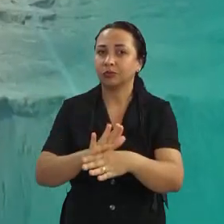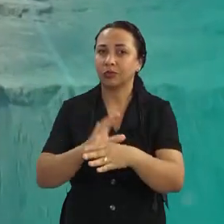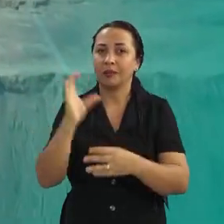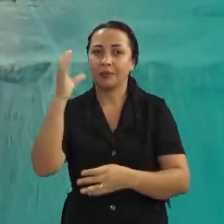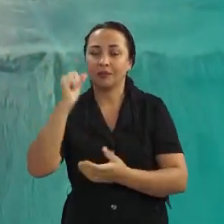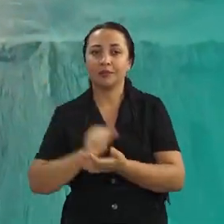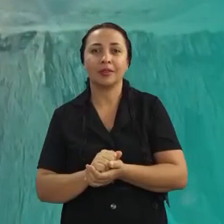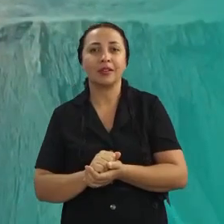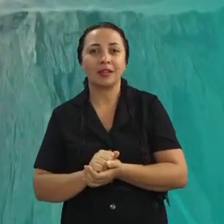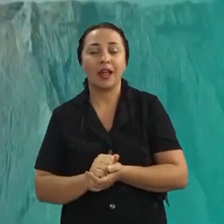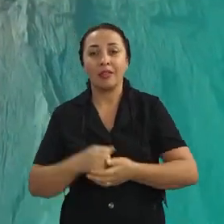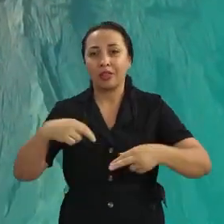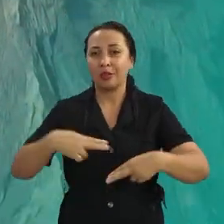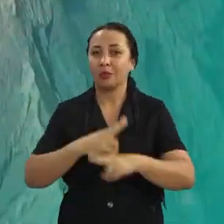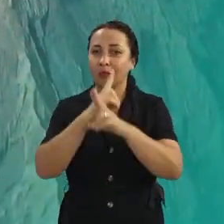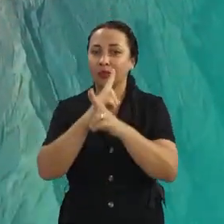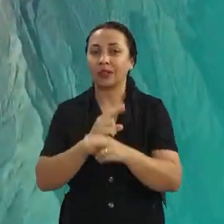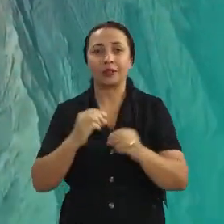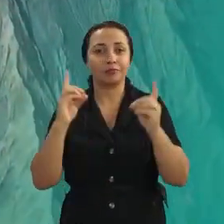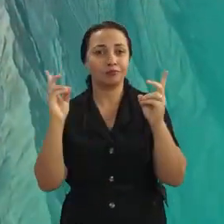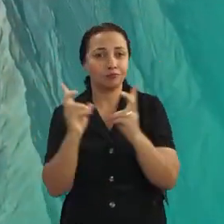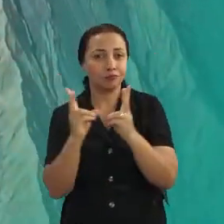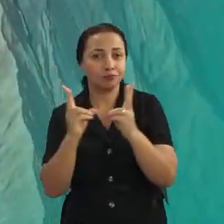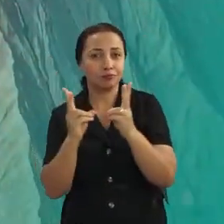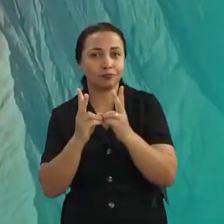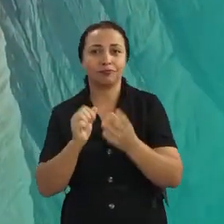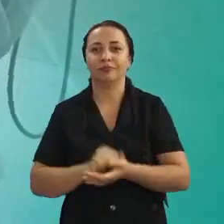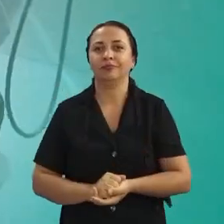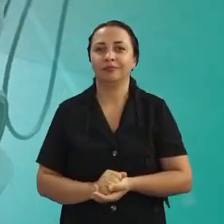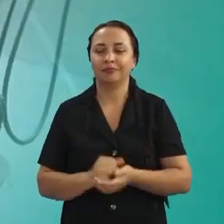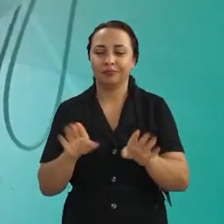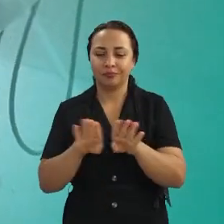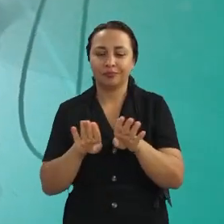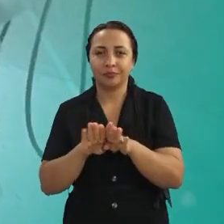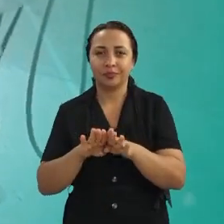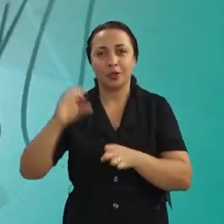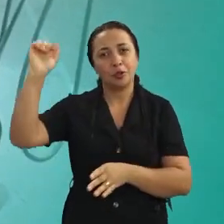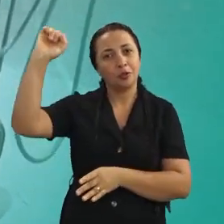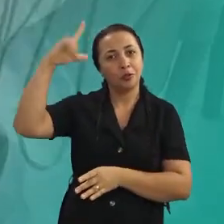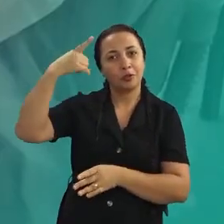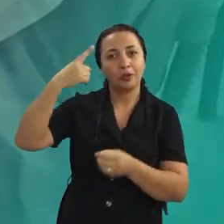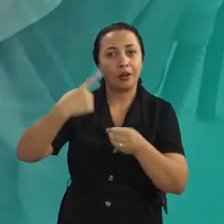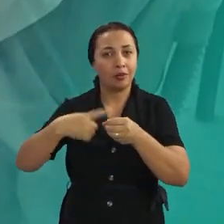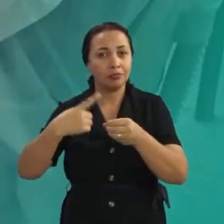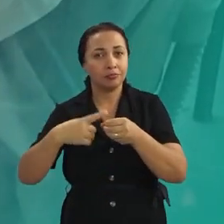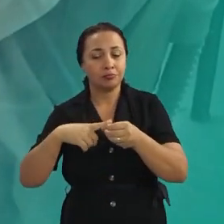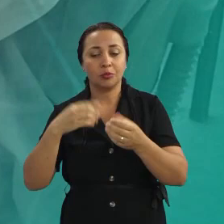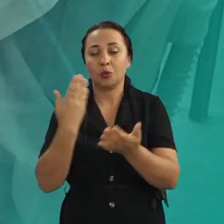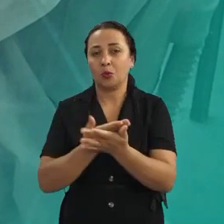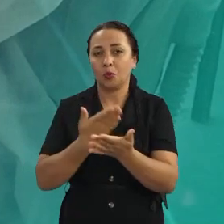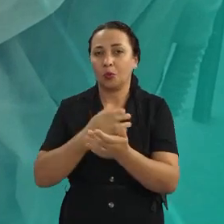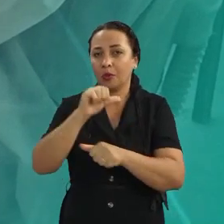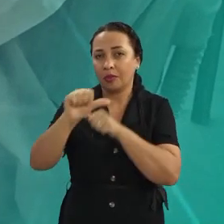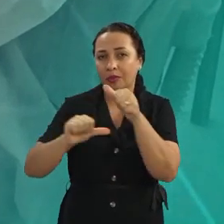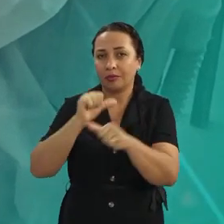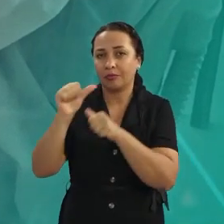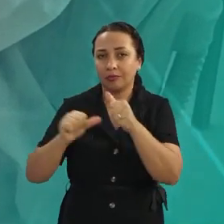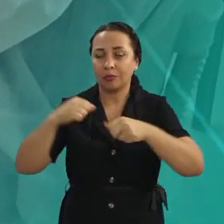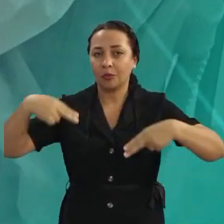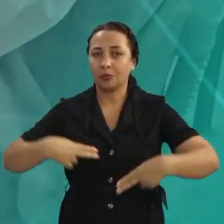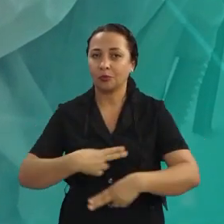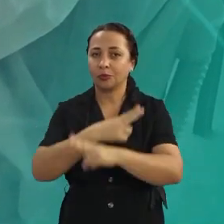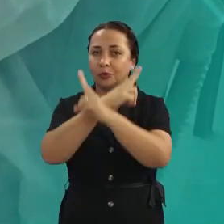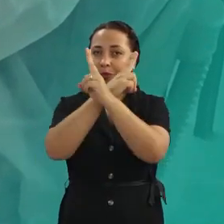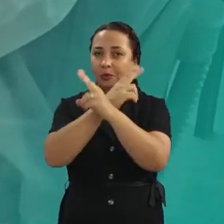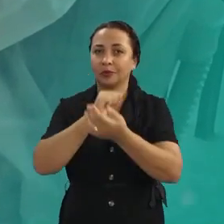a colaboração de cientistas da Universidade Federal do Rio Grande do Norte e ainda em Jequié um estudo desenvolvido na